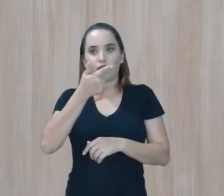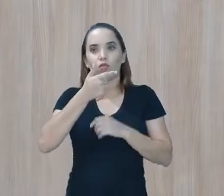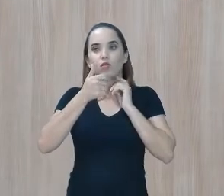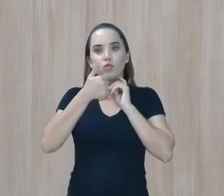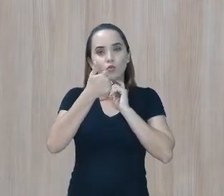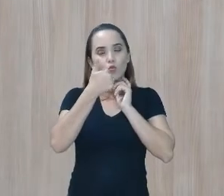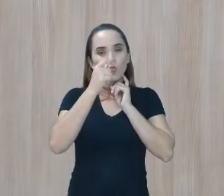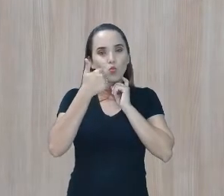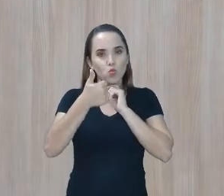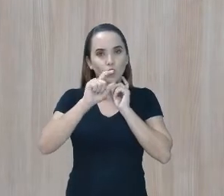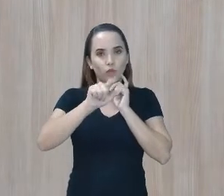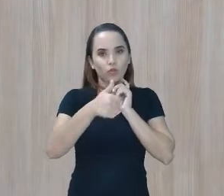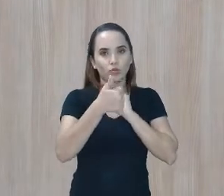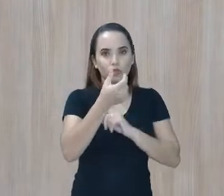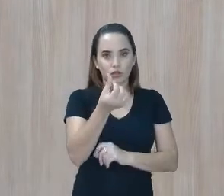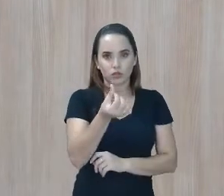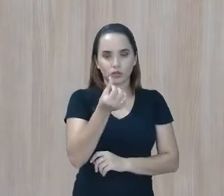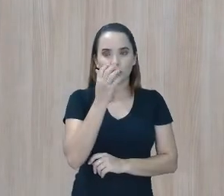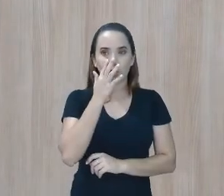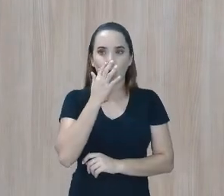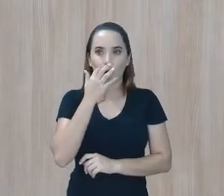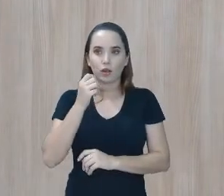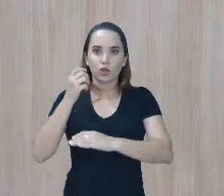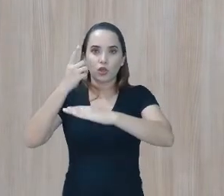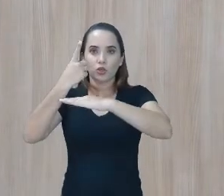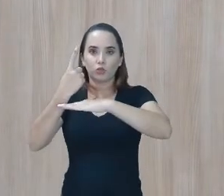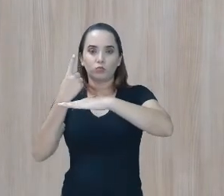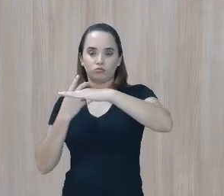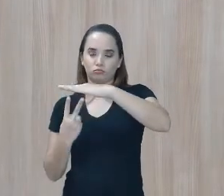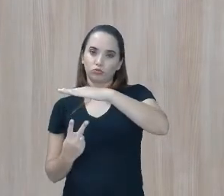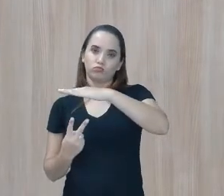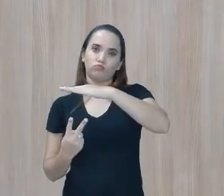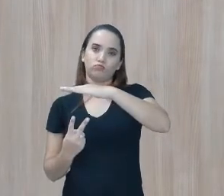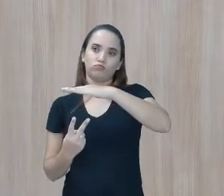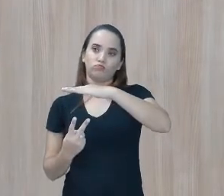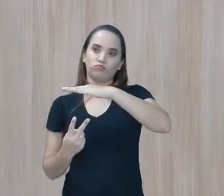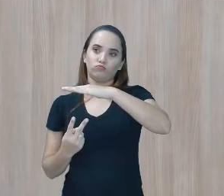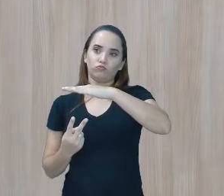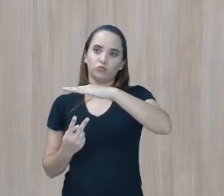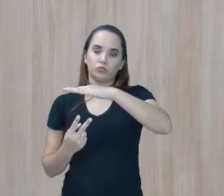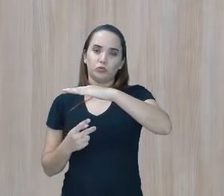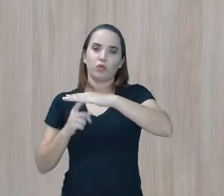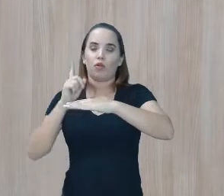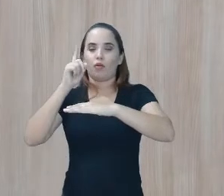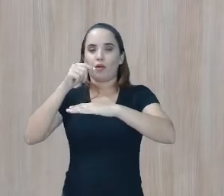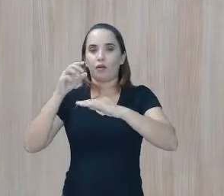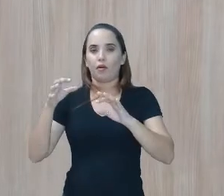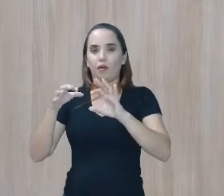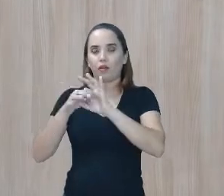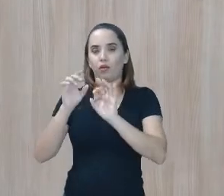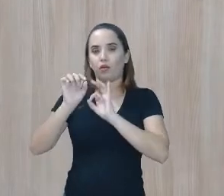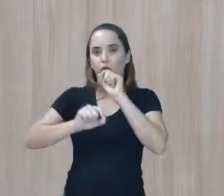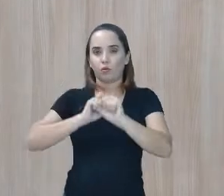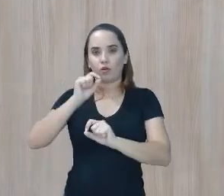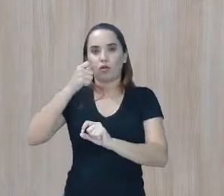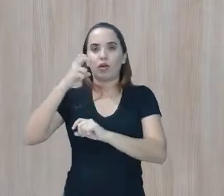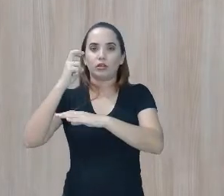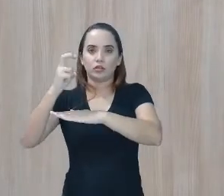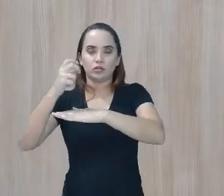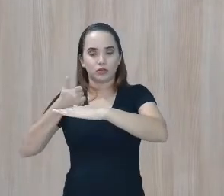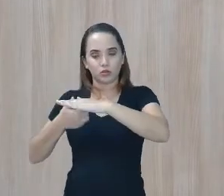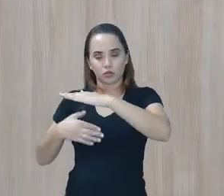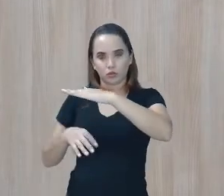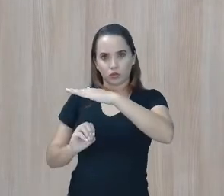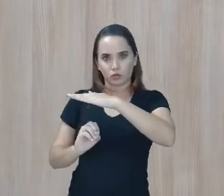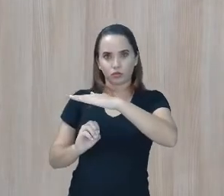decimal como 1,6. E o último, 1 sobre 2, ela é equivalente à fração 5